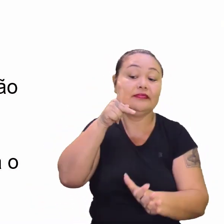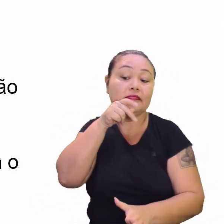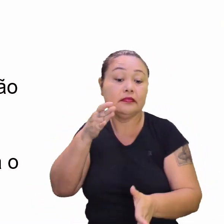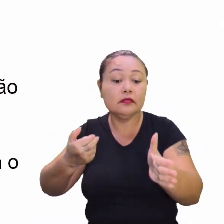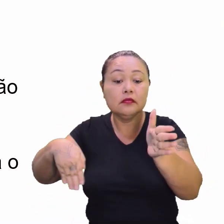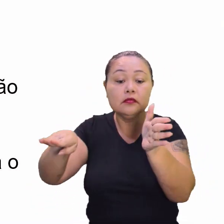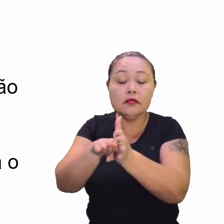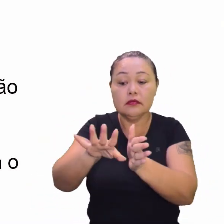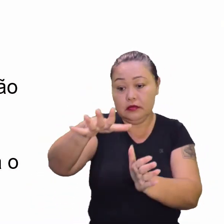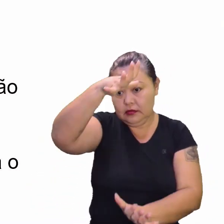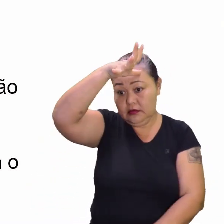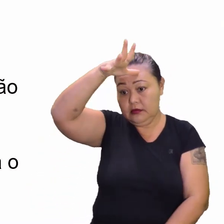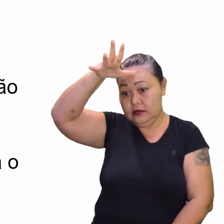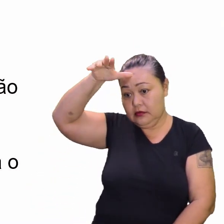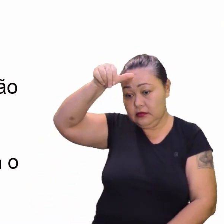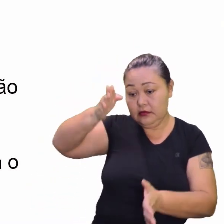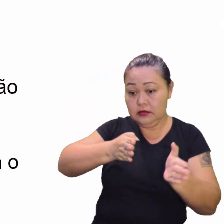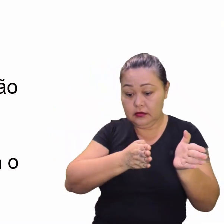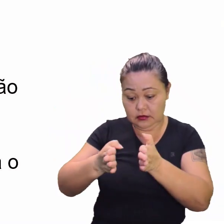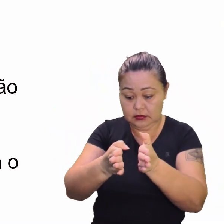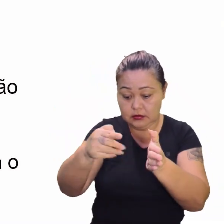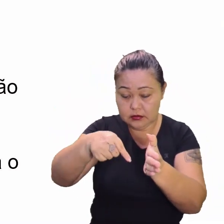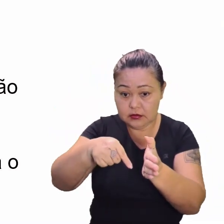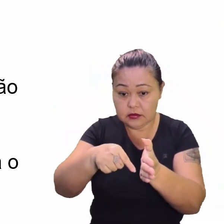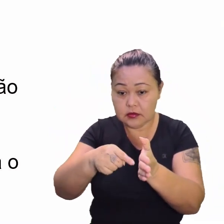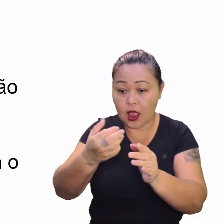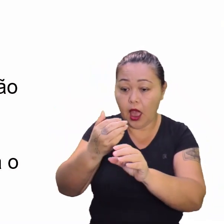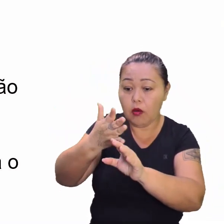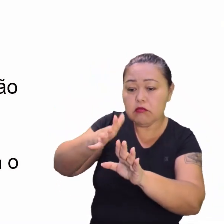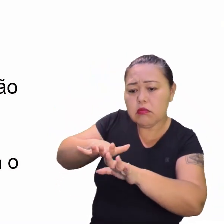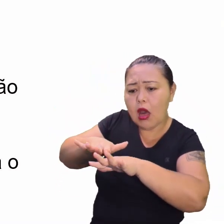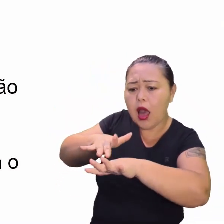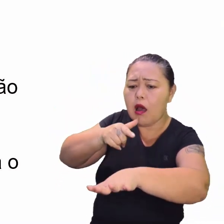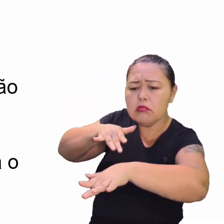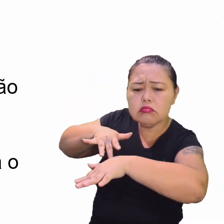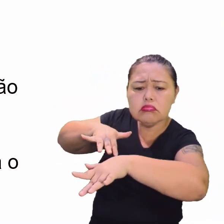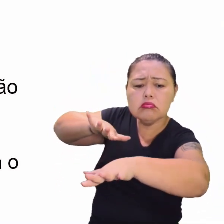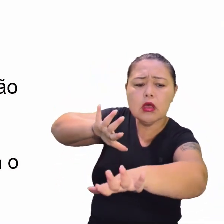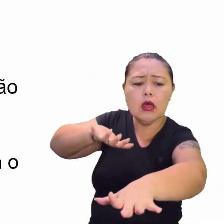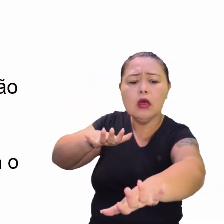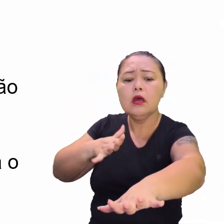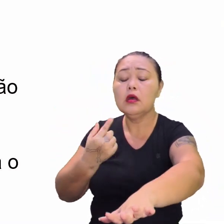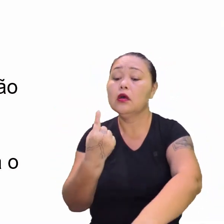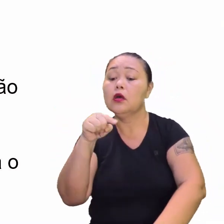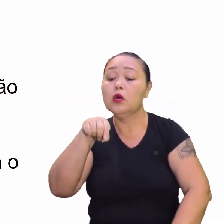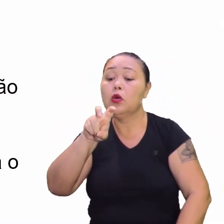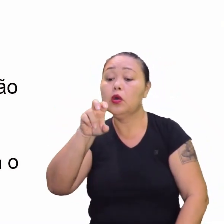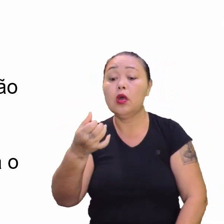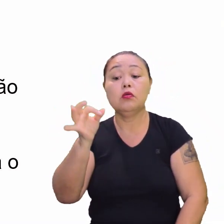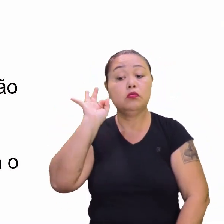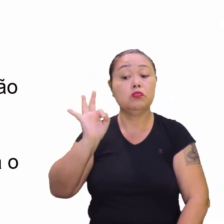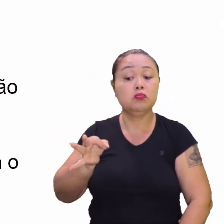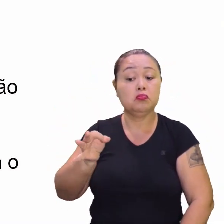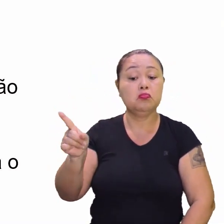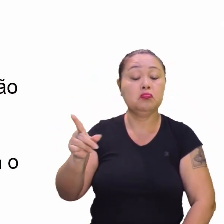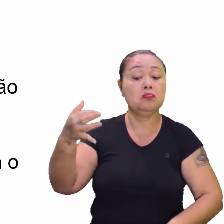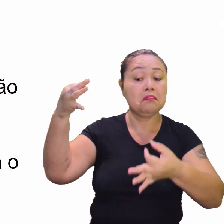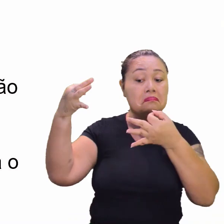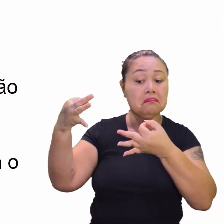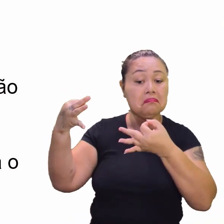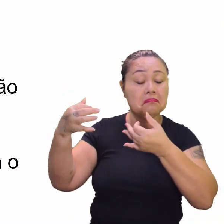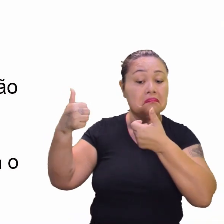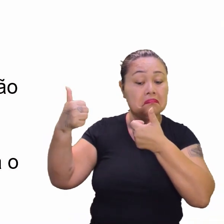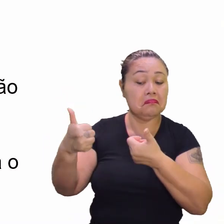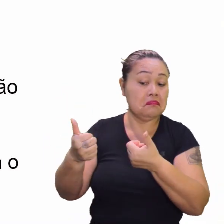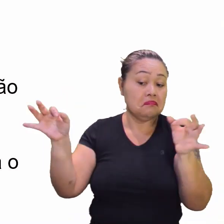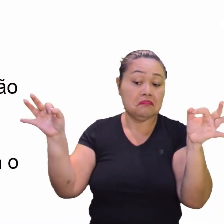Porto Velho até a foz do Rio Amazonas, tem uma extensão de aproximadamente 1.056 quilômetros. Correto, isso daí.